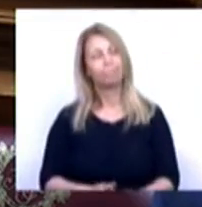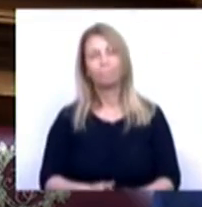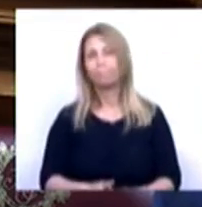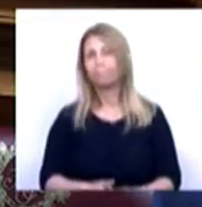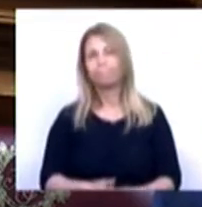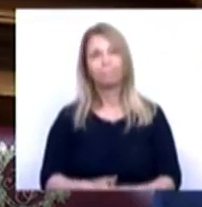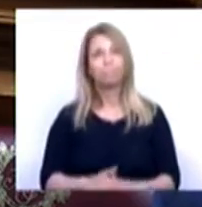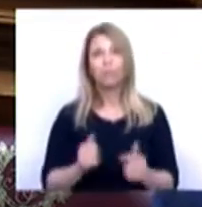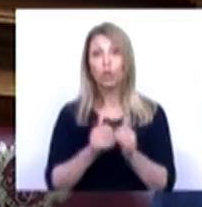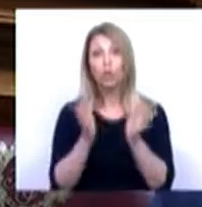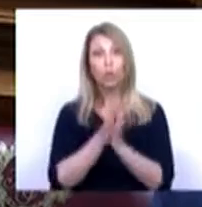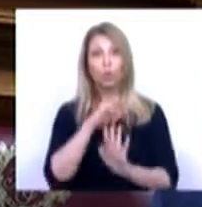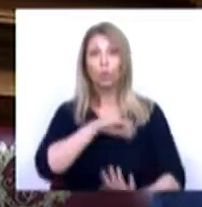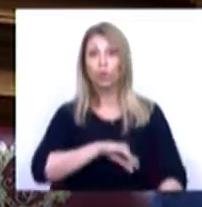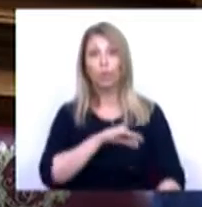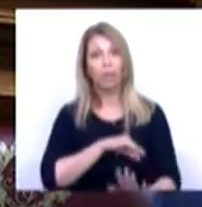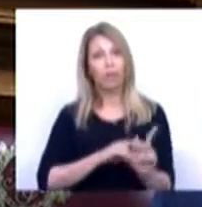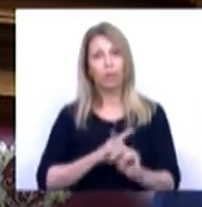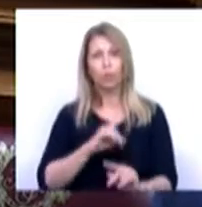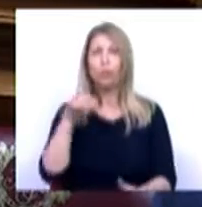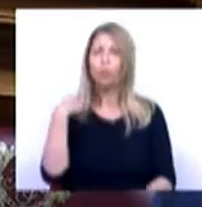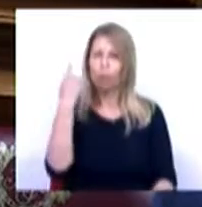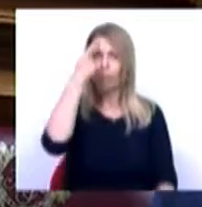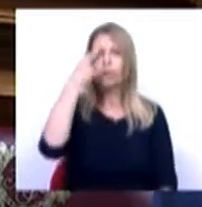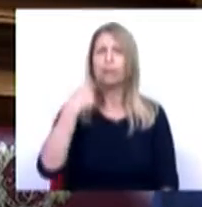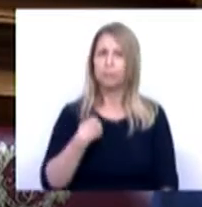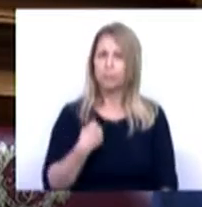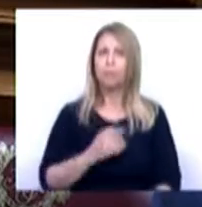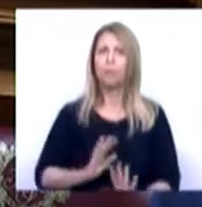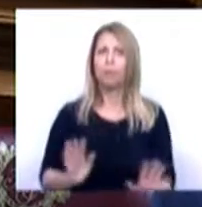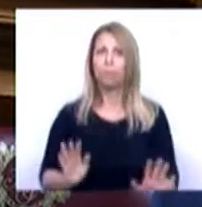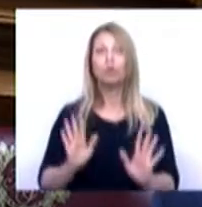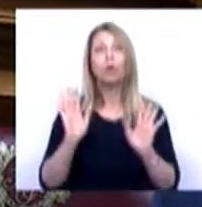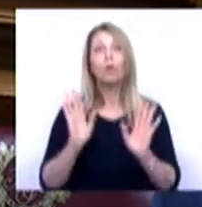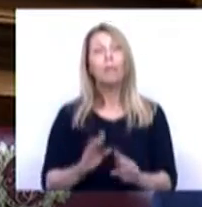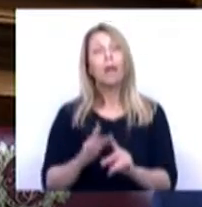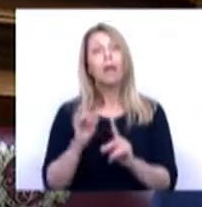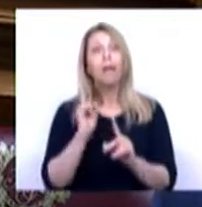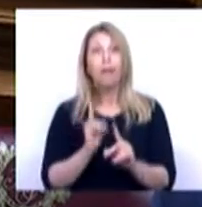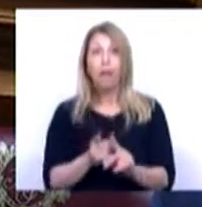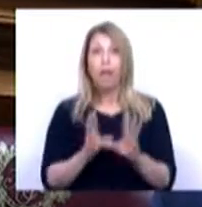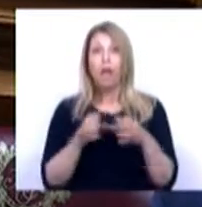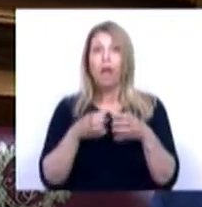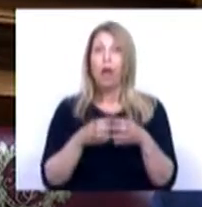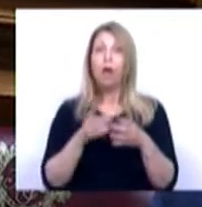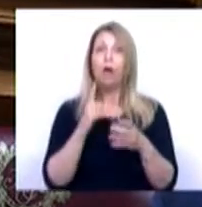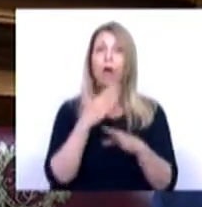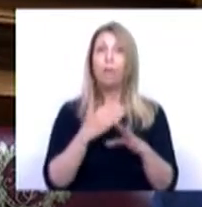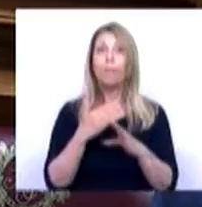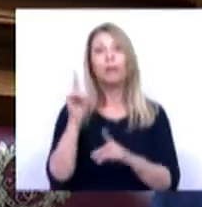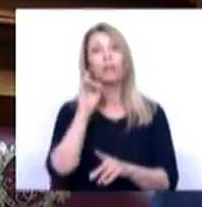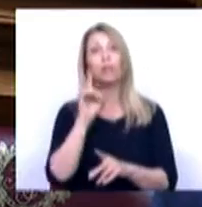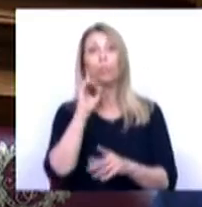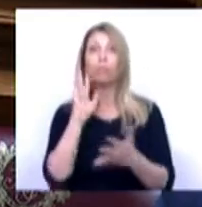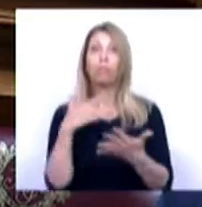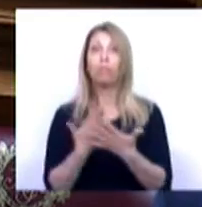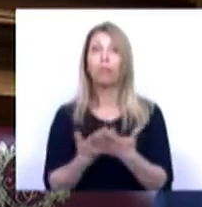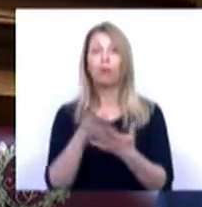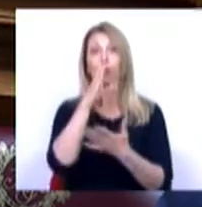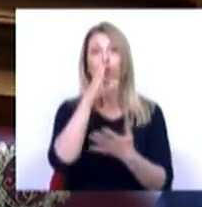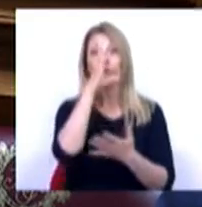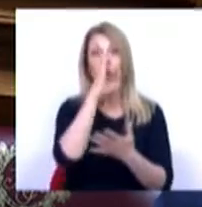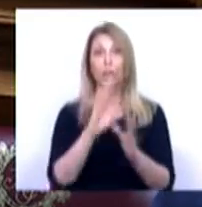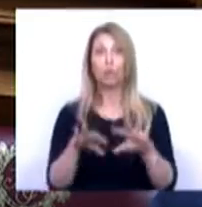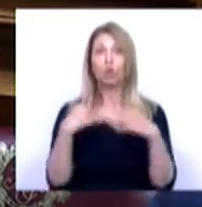de todos os salários. Sabemos bem disso. Mas este é um bloco importante na construção do Estado Social que queremos e